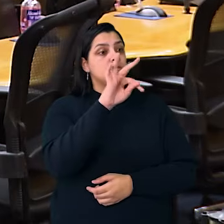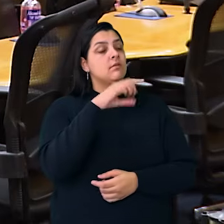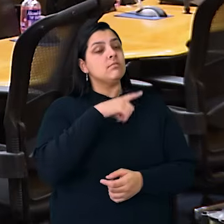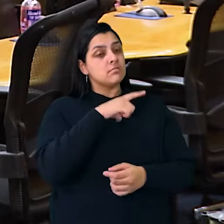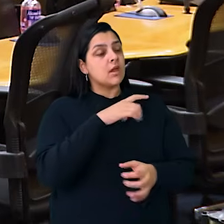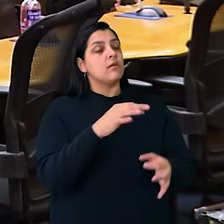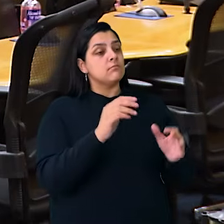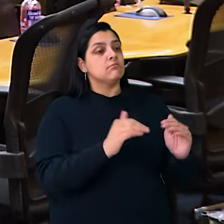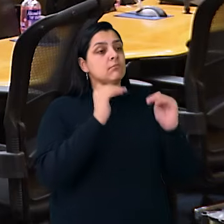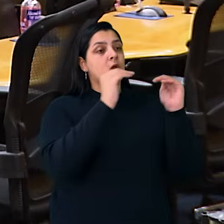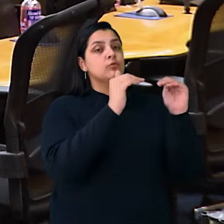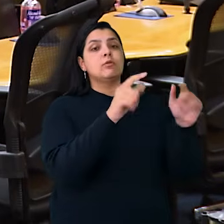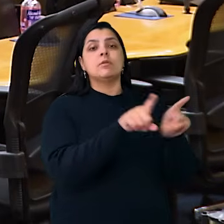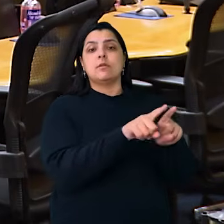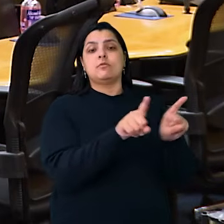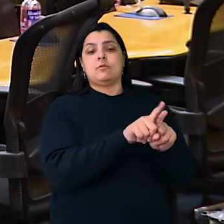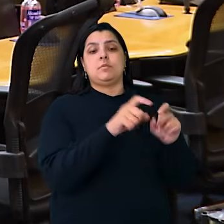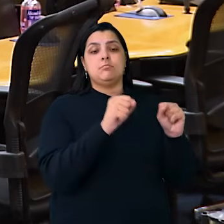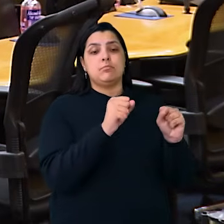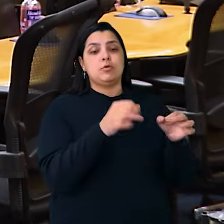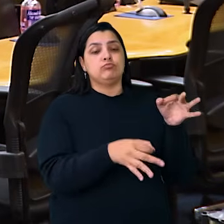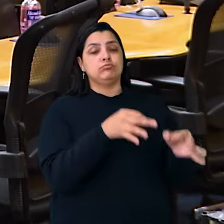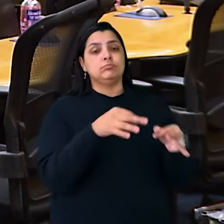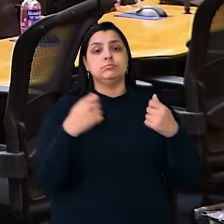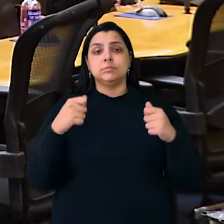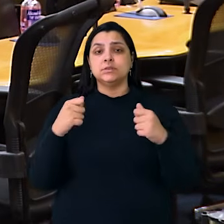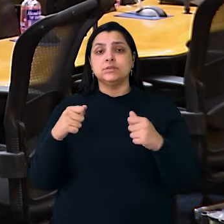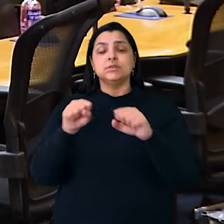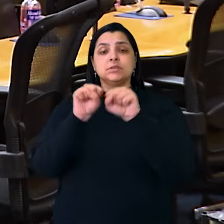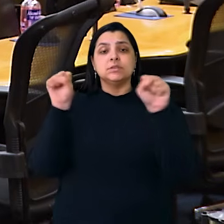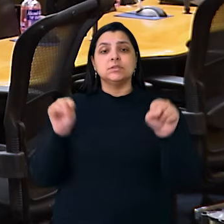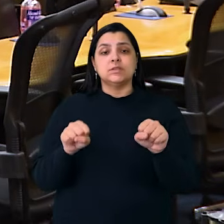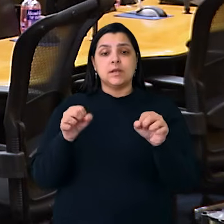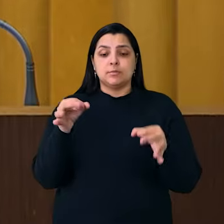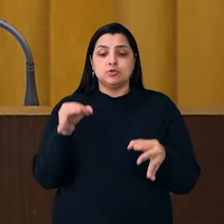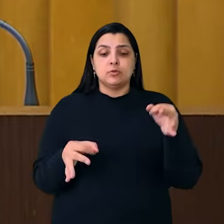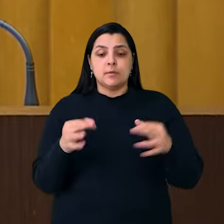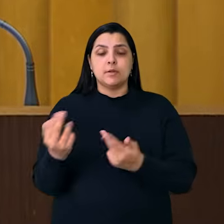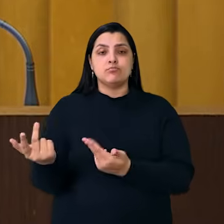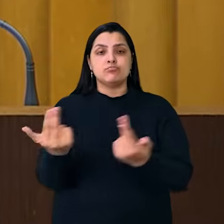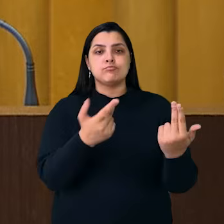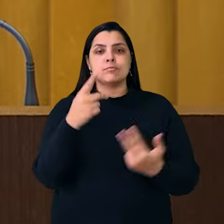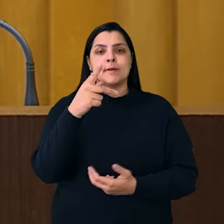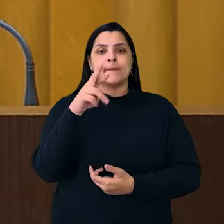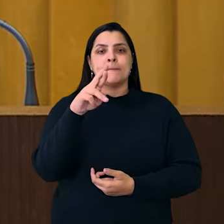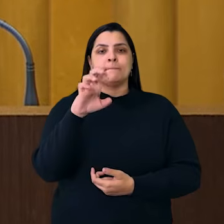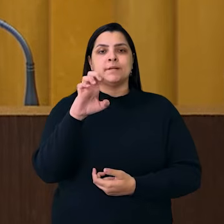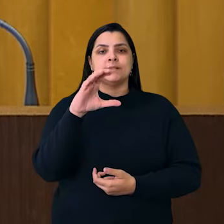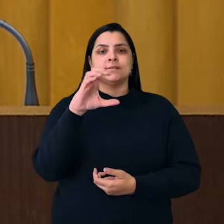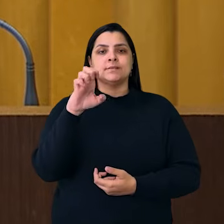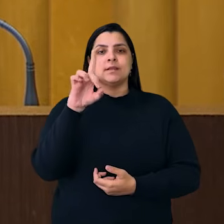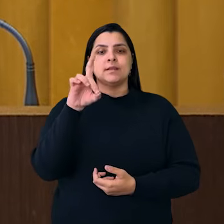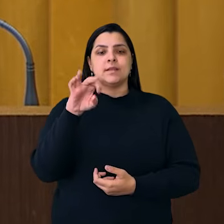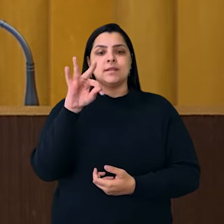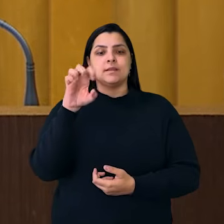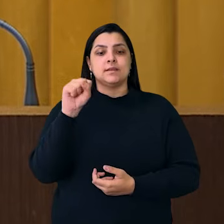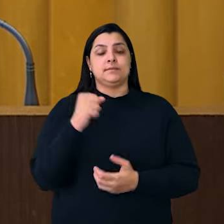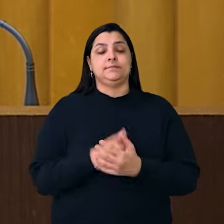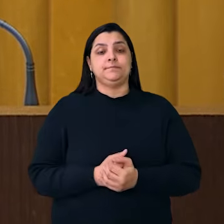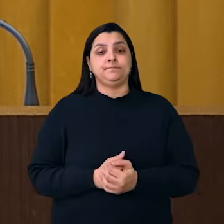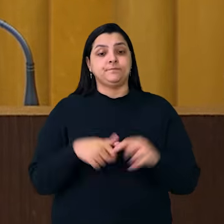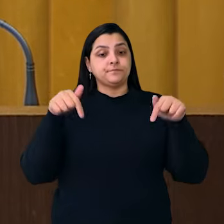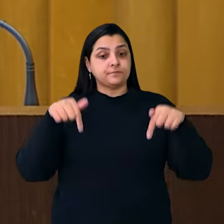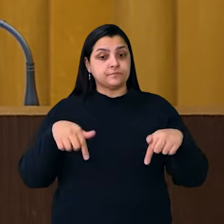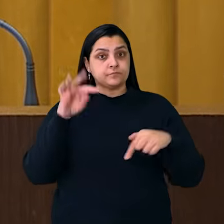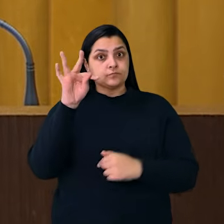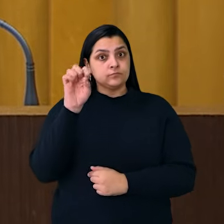isso, ele enfatizou o fortalecimento do sistema de precedentes. Trazer a Corte Superior Trabalhista para o